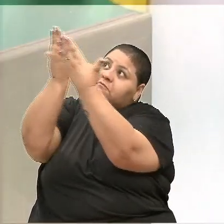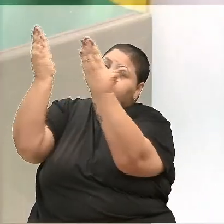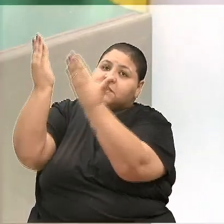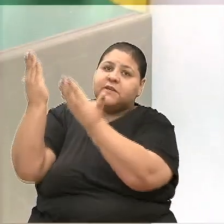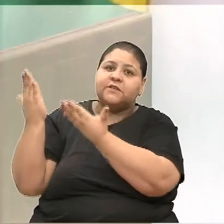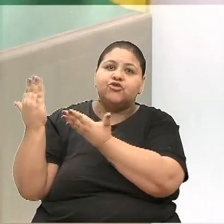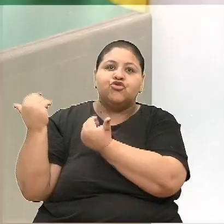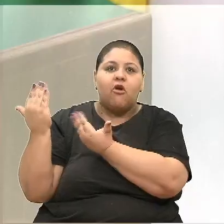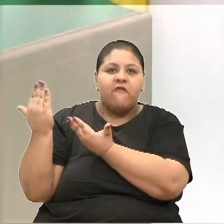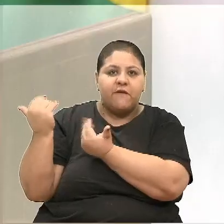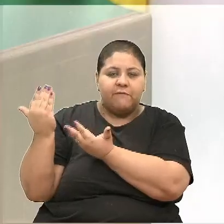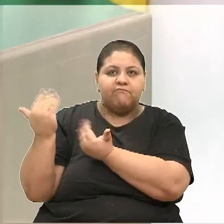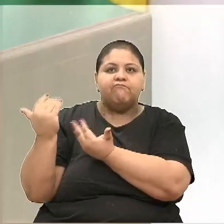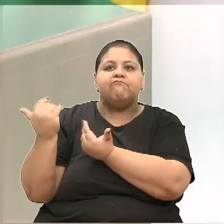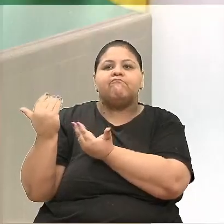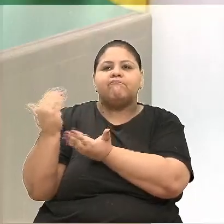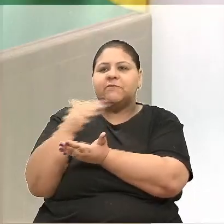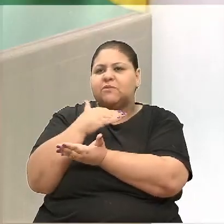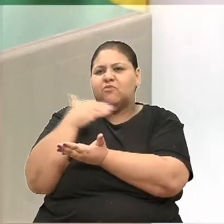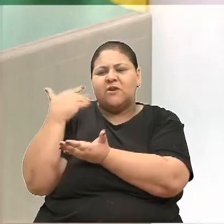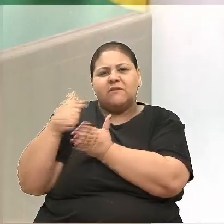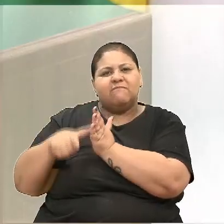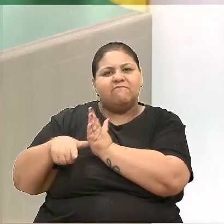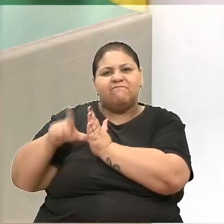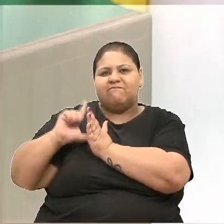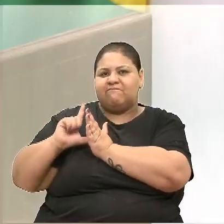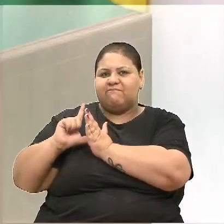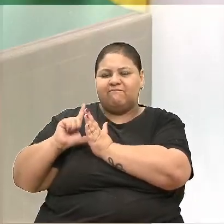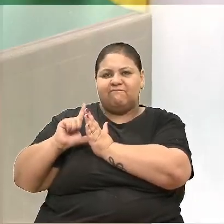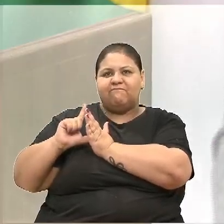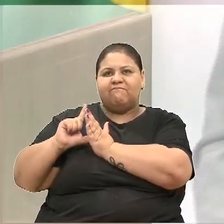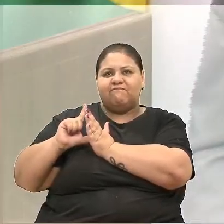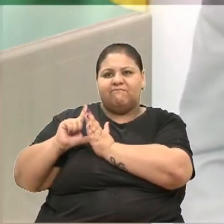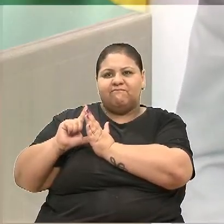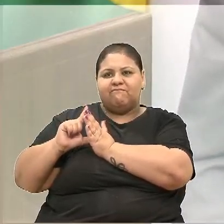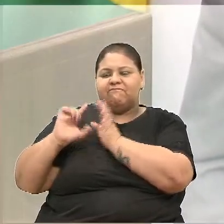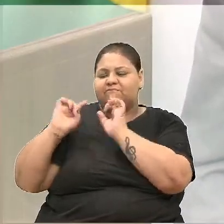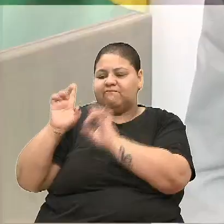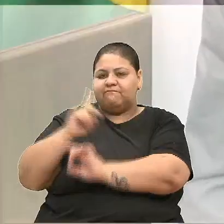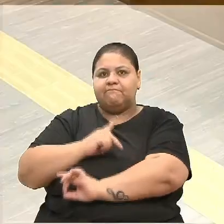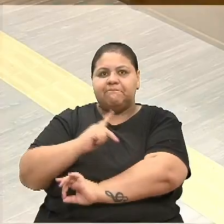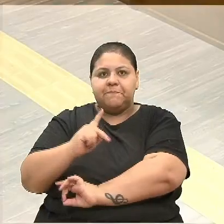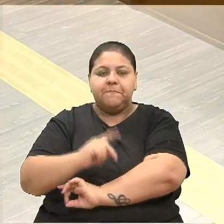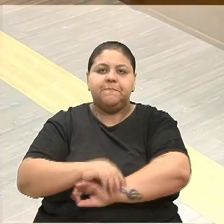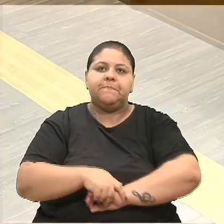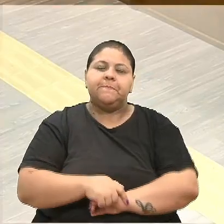jovem que partiu tão cedo, Oscar Rotti Neto. Era isso, senhora presidente.